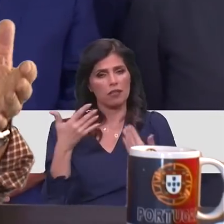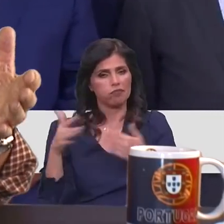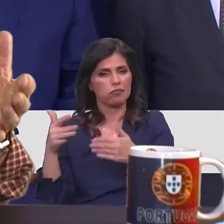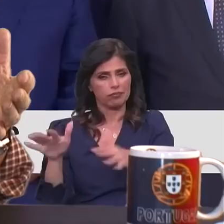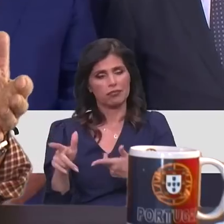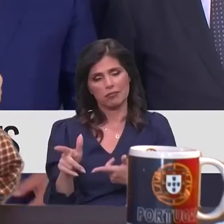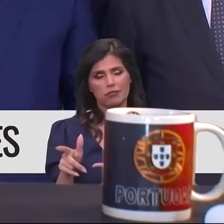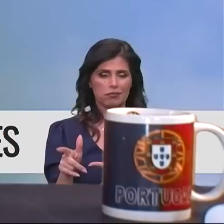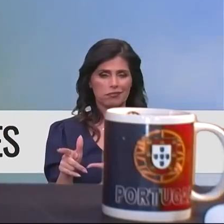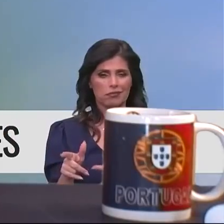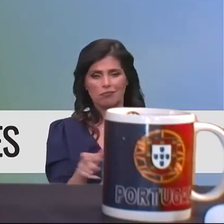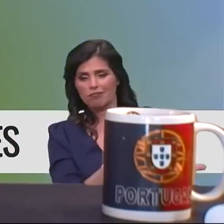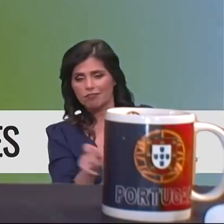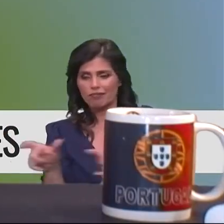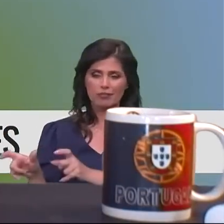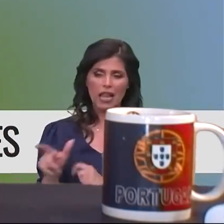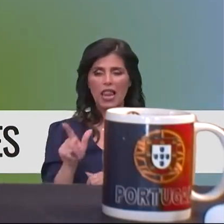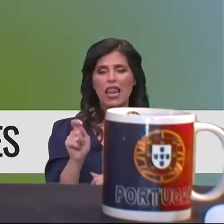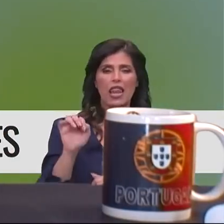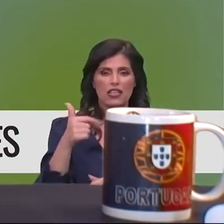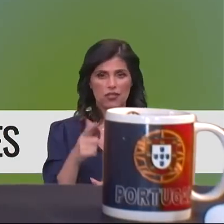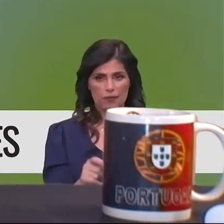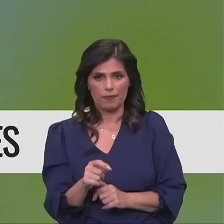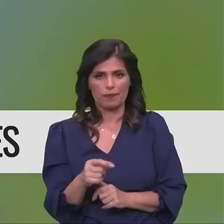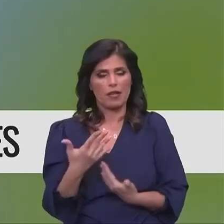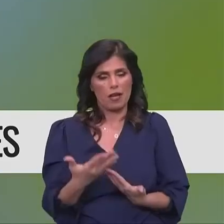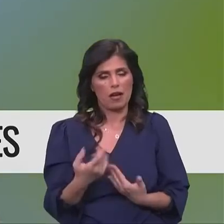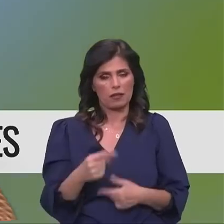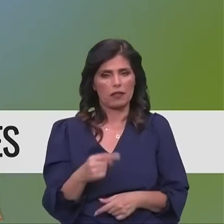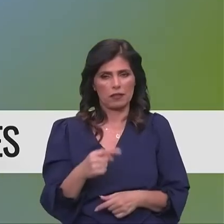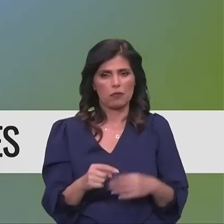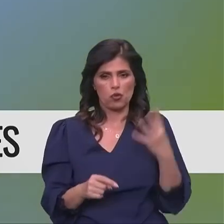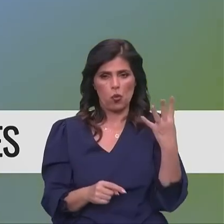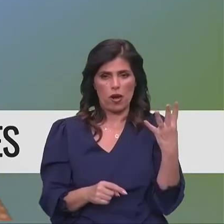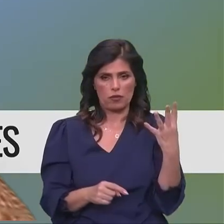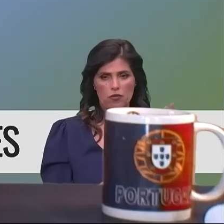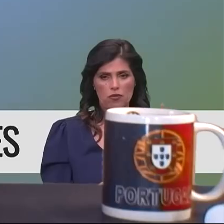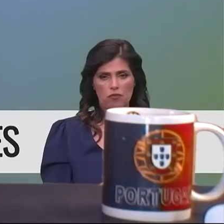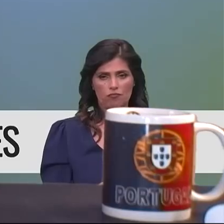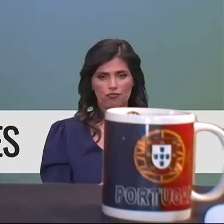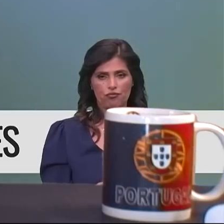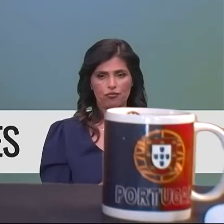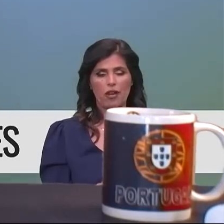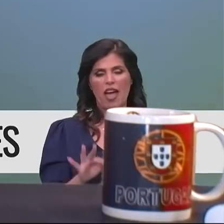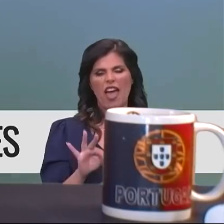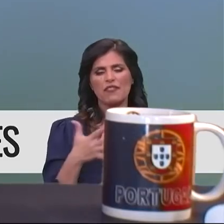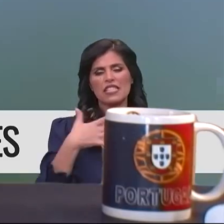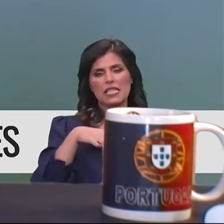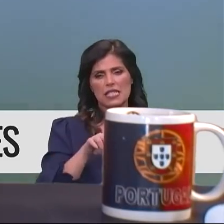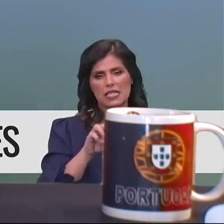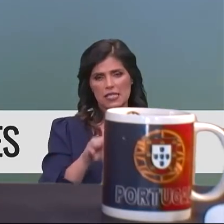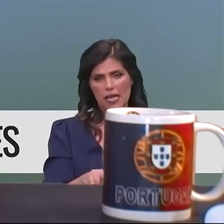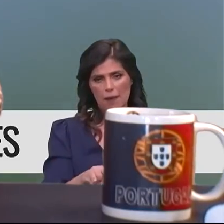professores volta na mesma PS esqueçam isso tá tudo inventar tá tudo isto a terceira nota é para aquele discurso